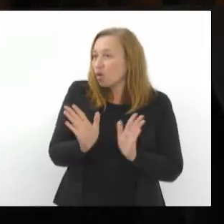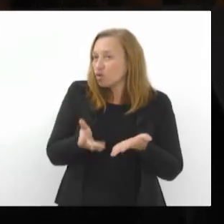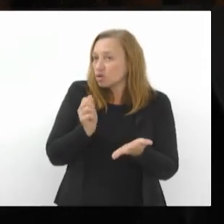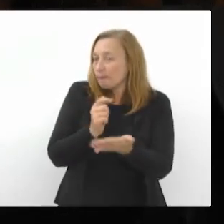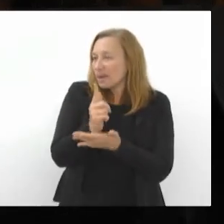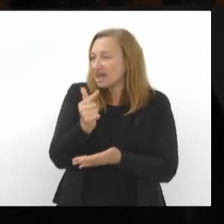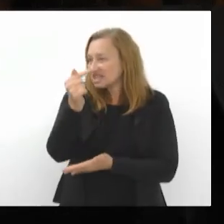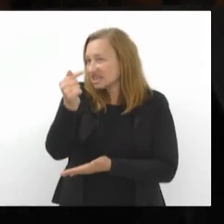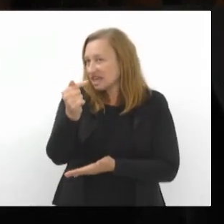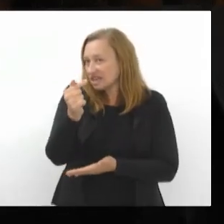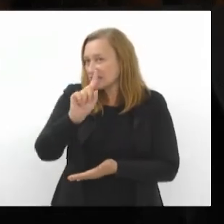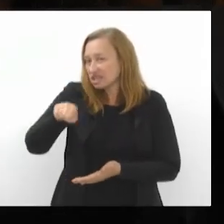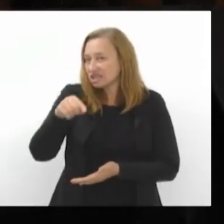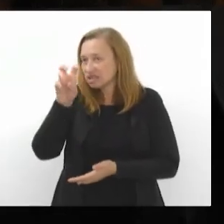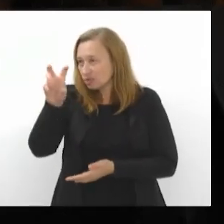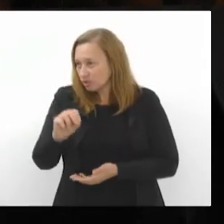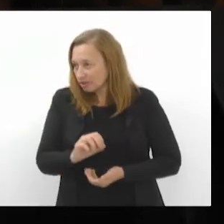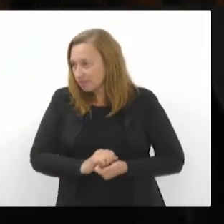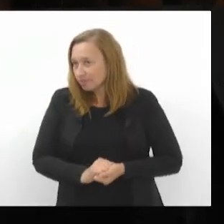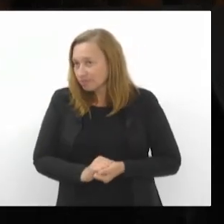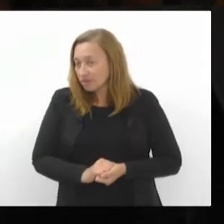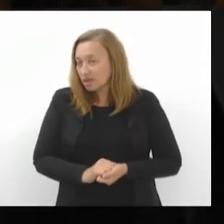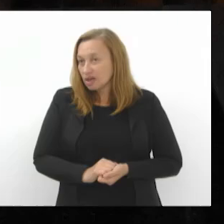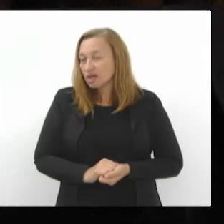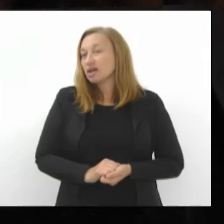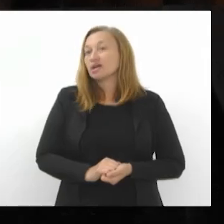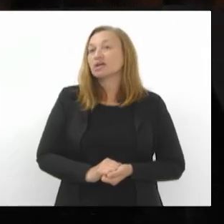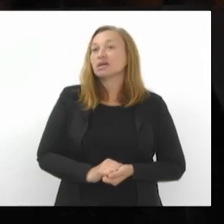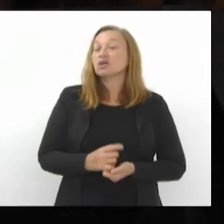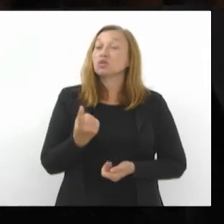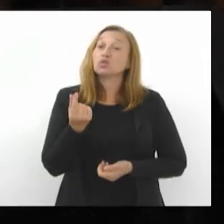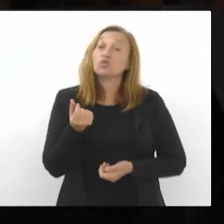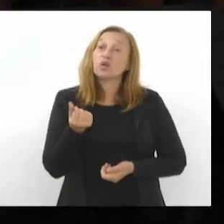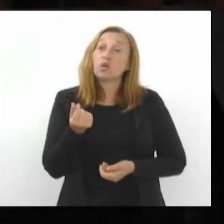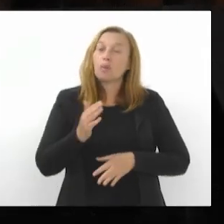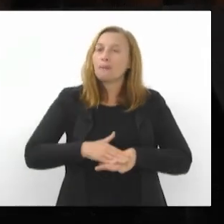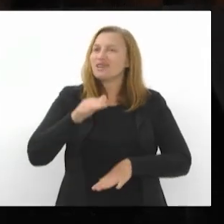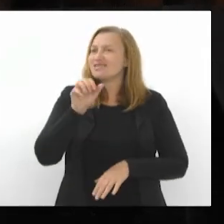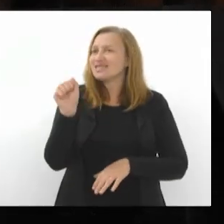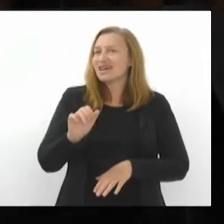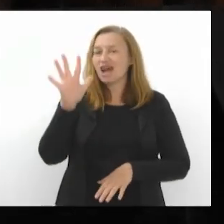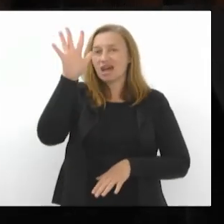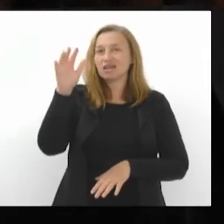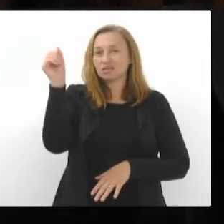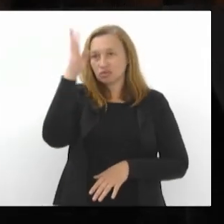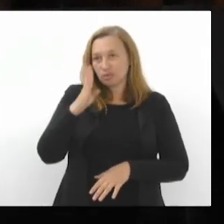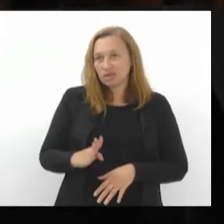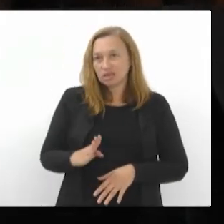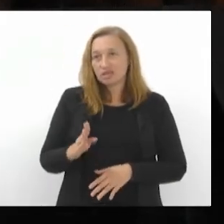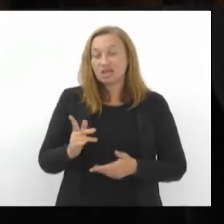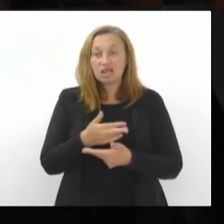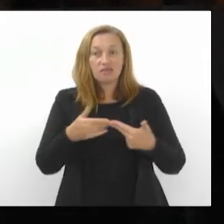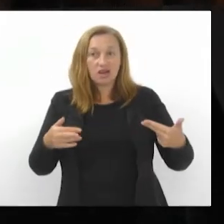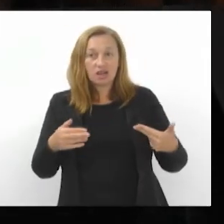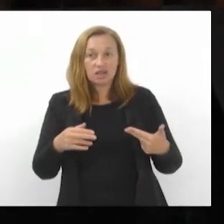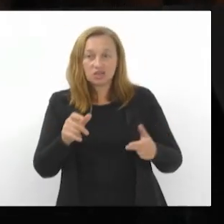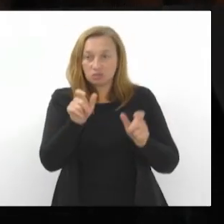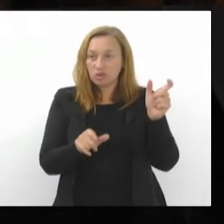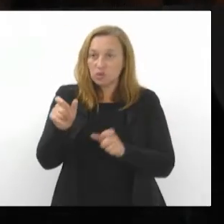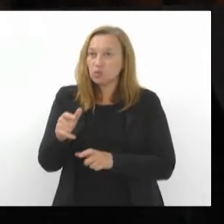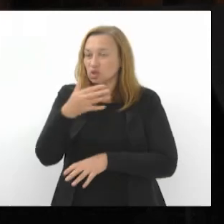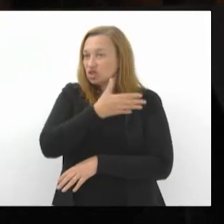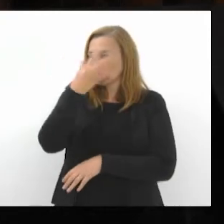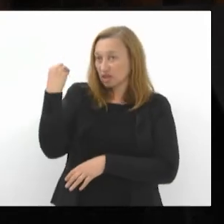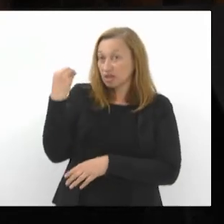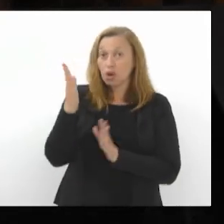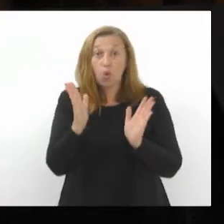R$ 7,50. Trata-se da tarifa mais cara do Brasil. E muitas pessoas esquecem